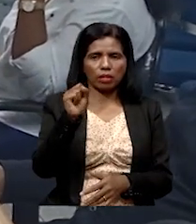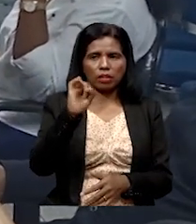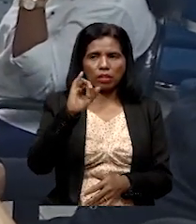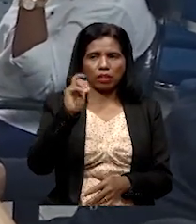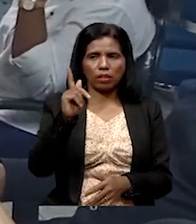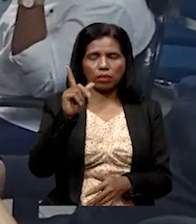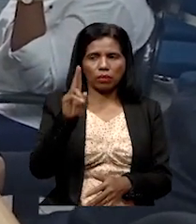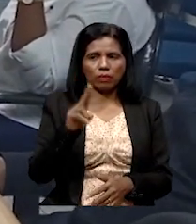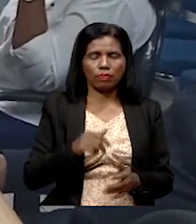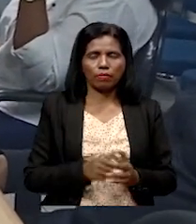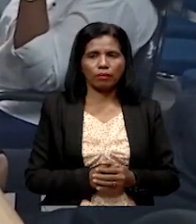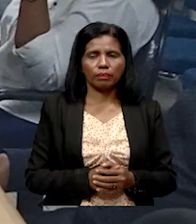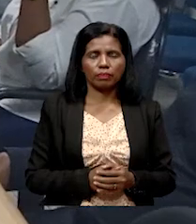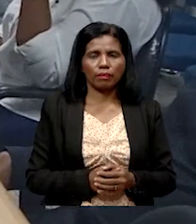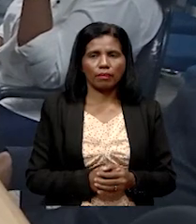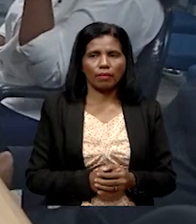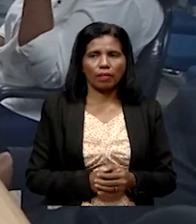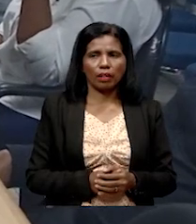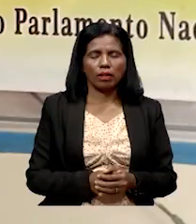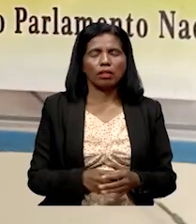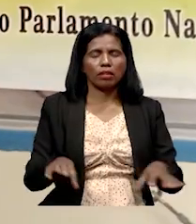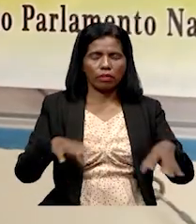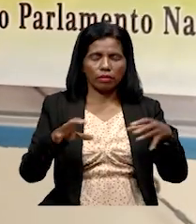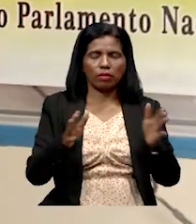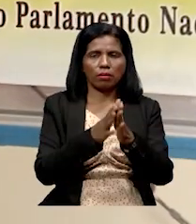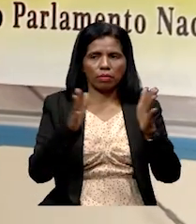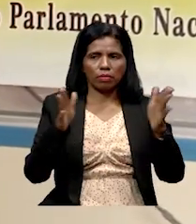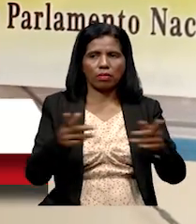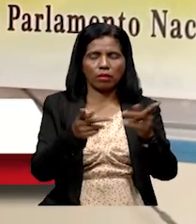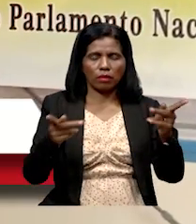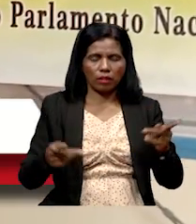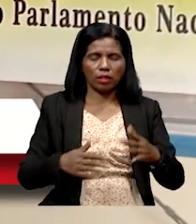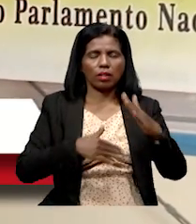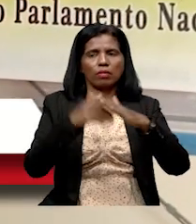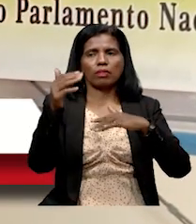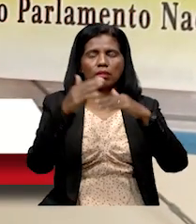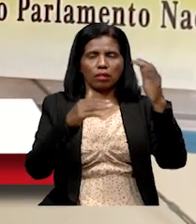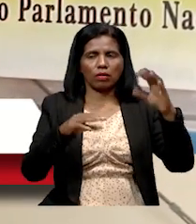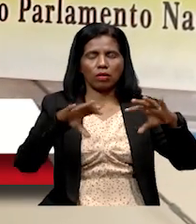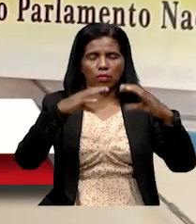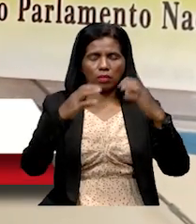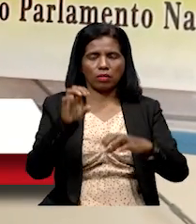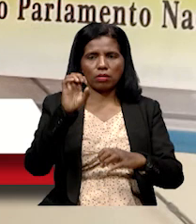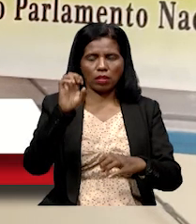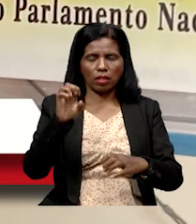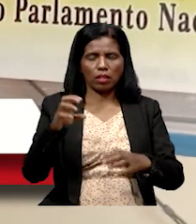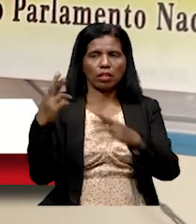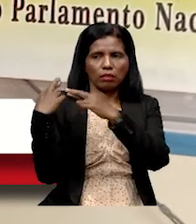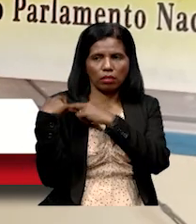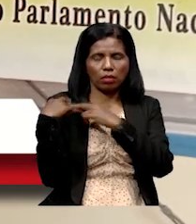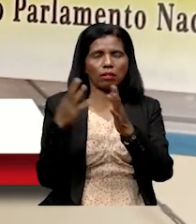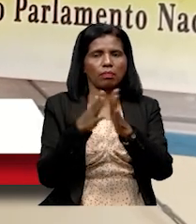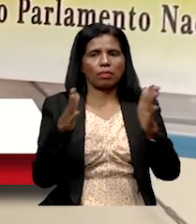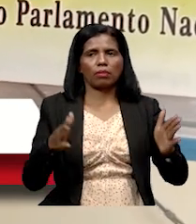até fiscalização, né, parte da ilha e a área de infraestrutura, né, comissão é minha canar, né, volta até também,